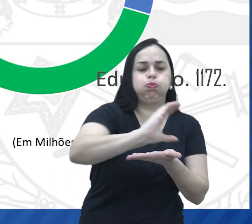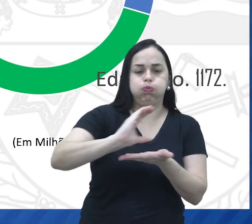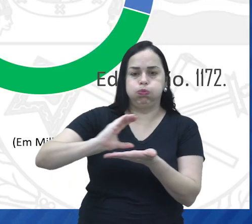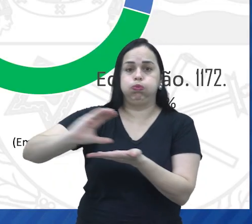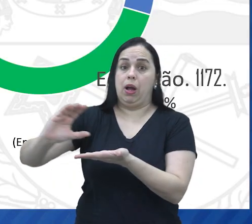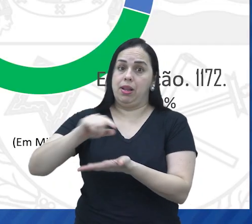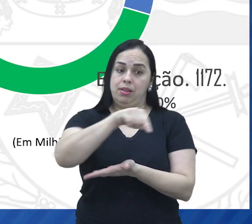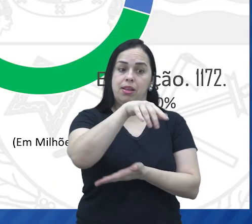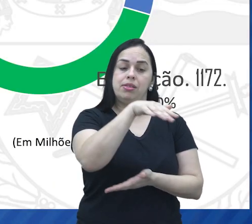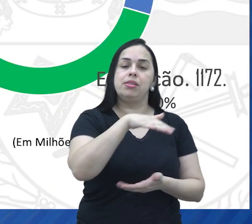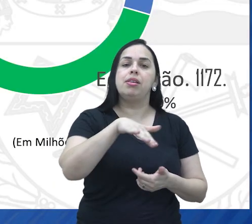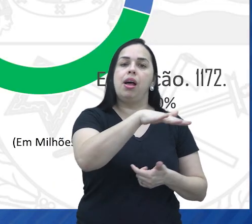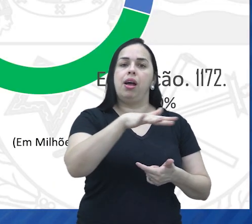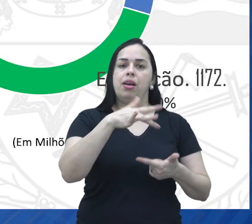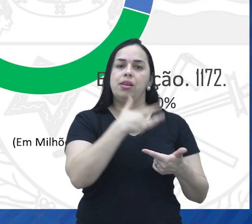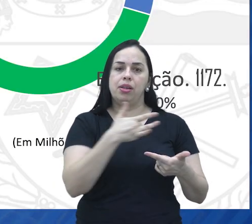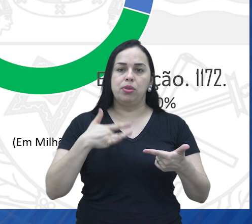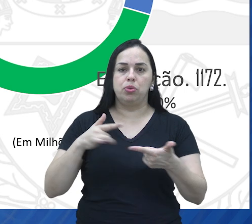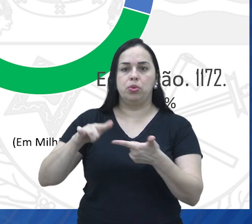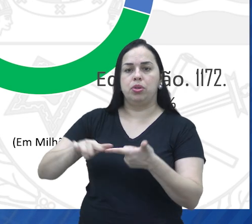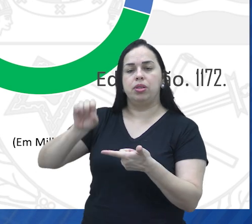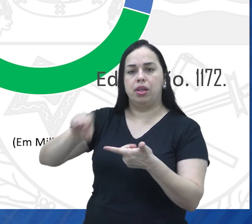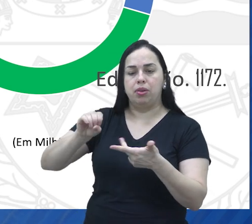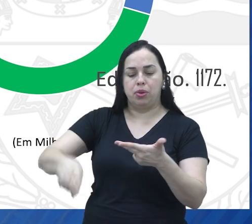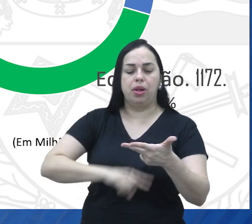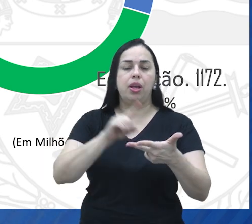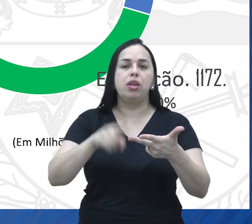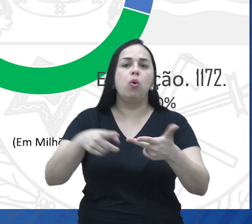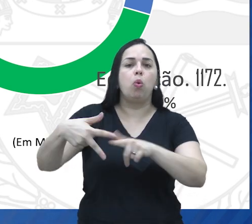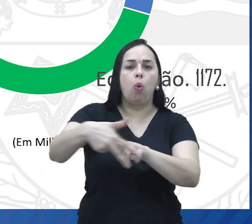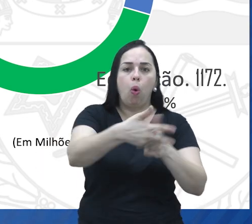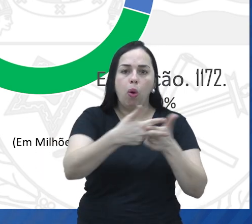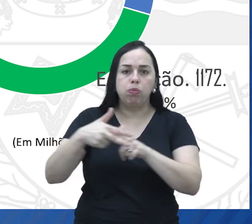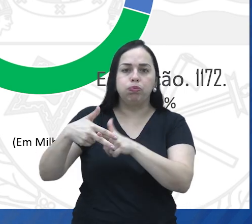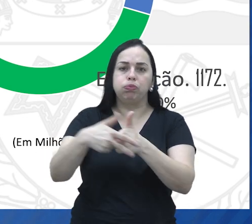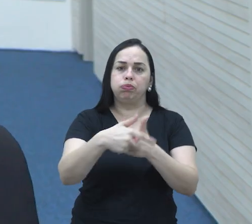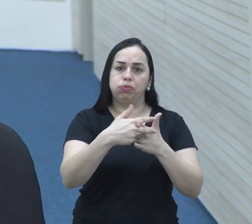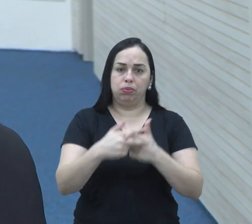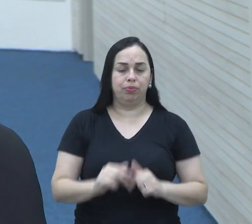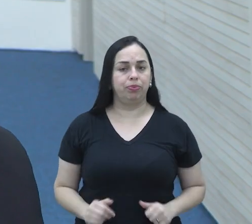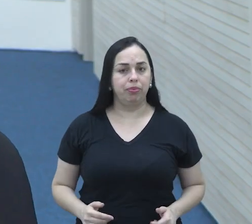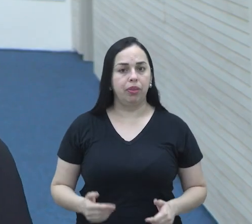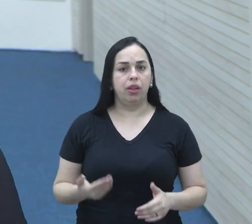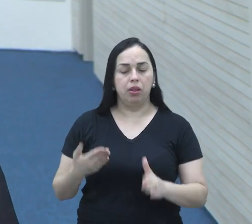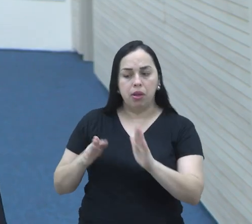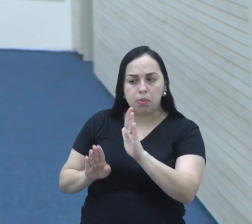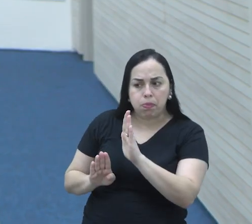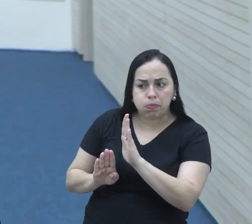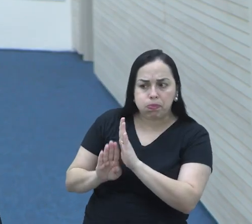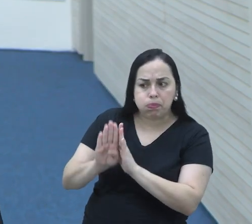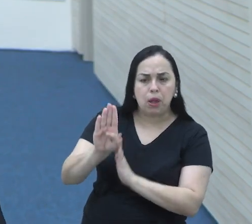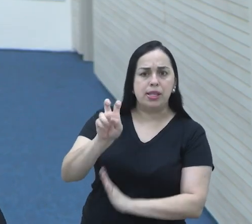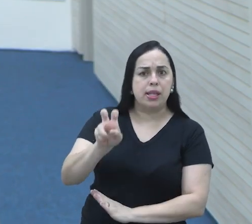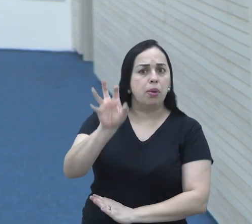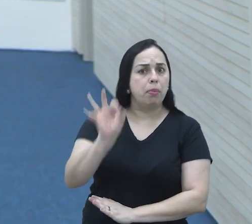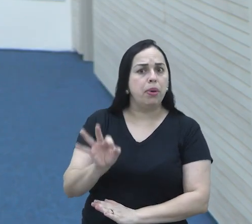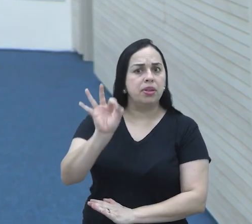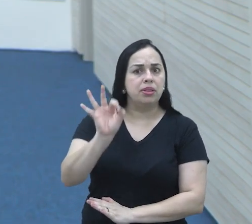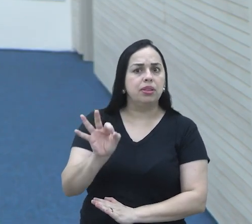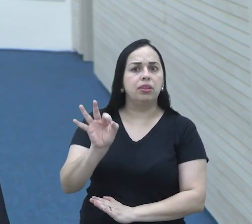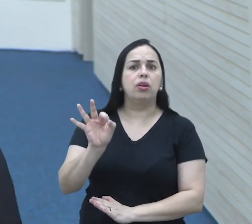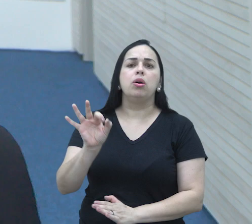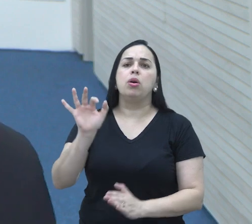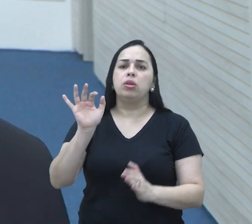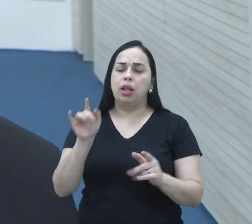maiores aportes são saúde, educação e manutenção da cidade. Esse crescimento que nós mostramos aqui na ordem